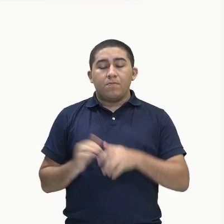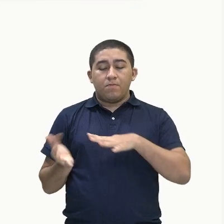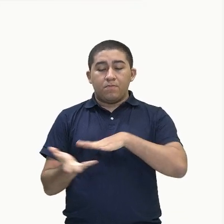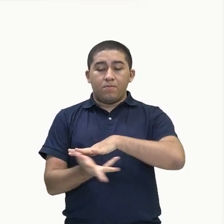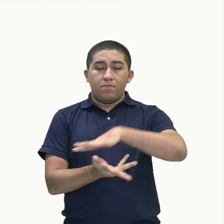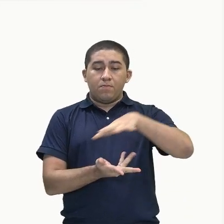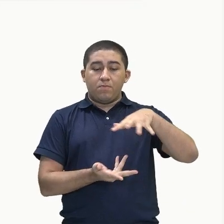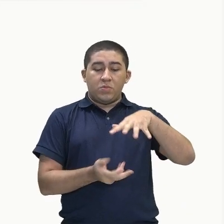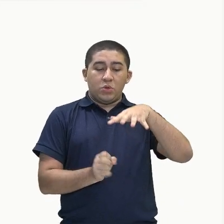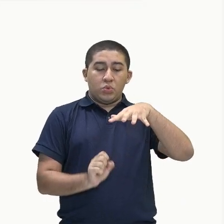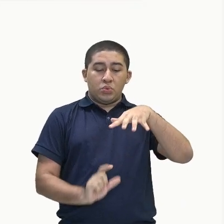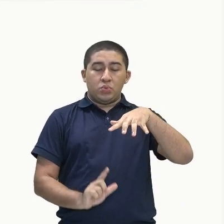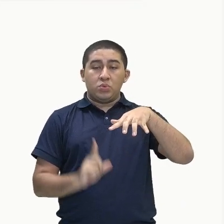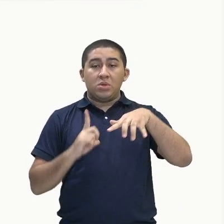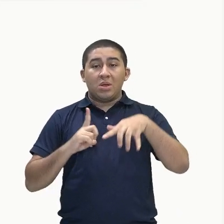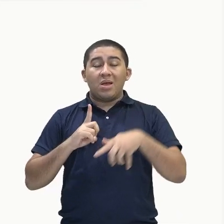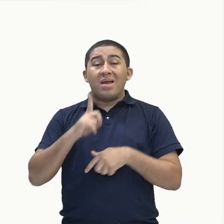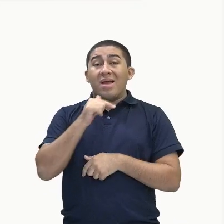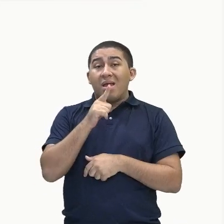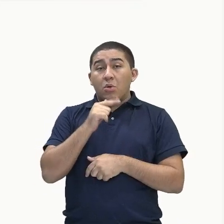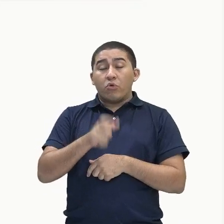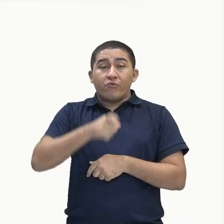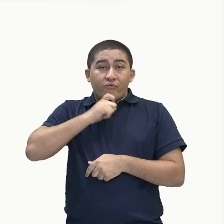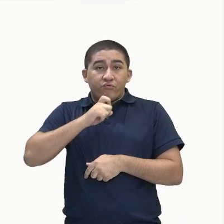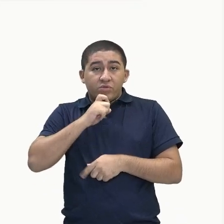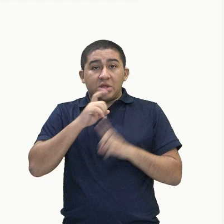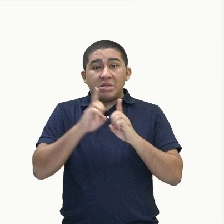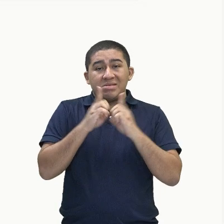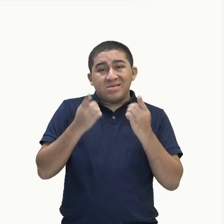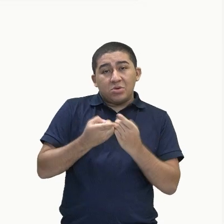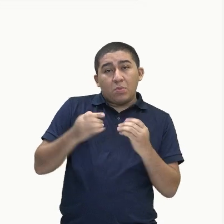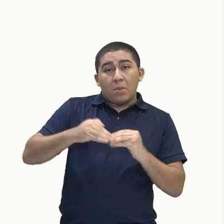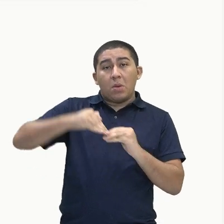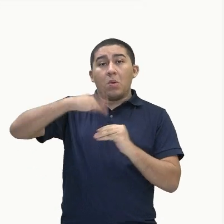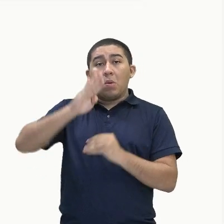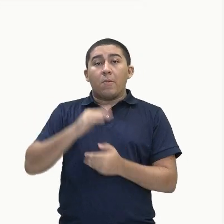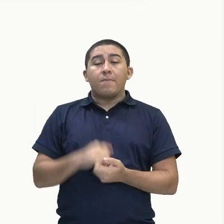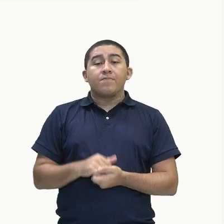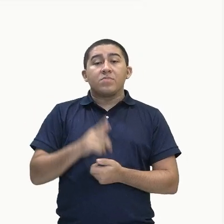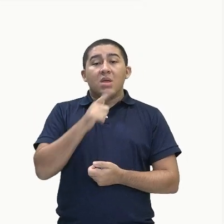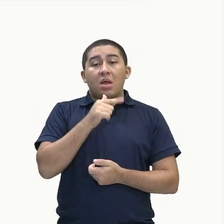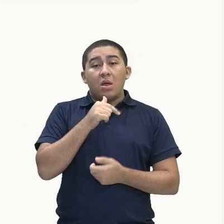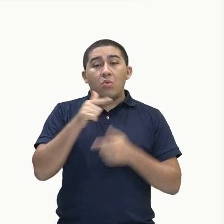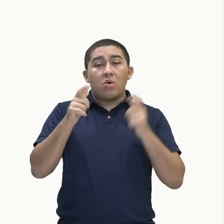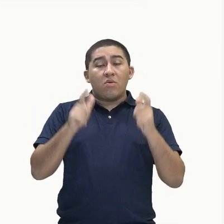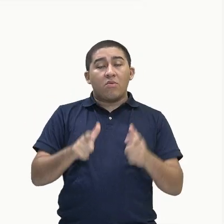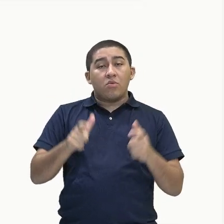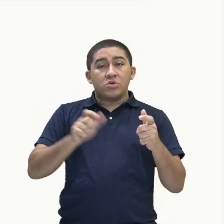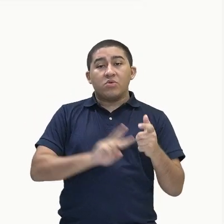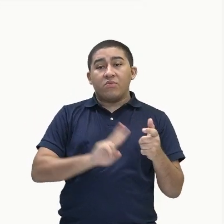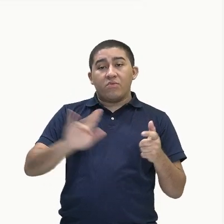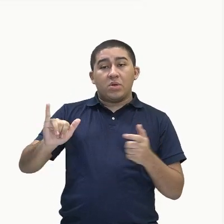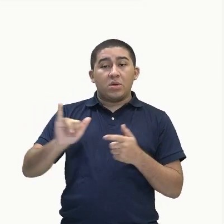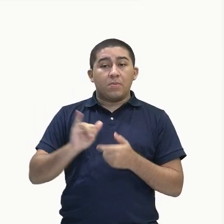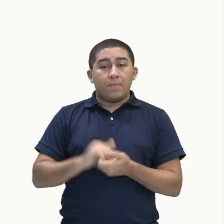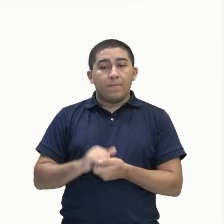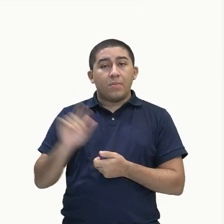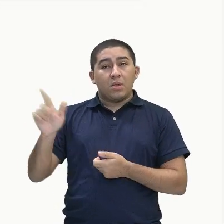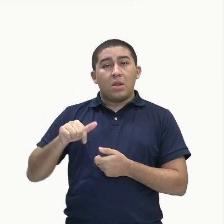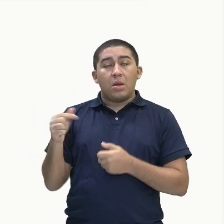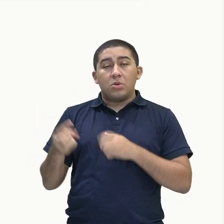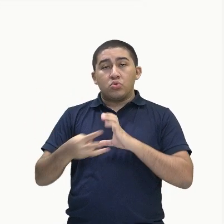temos águas mais frias e densas, essas águas elas são direcionadas para as regiões dos